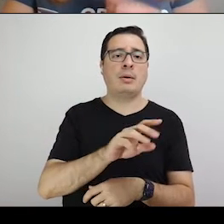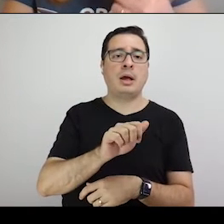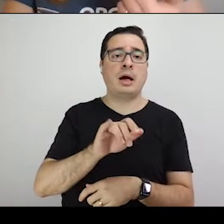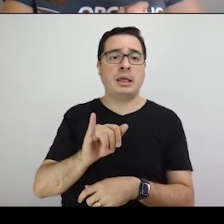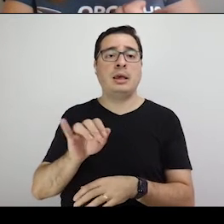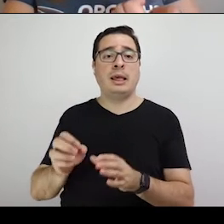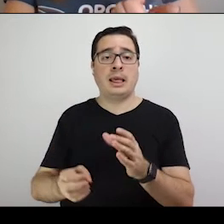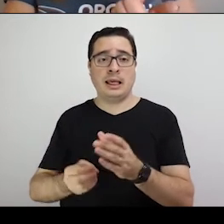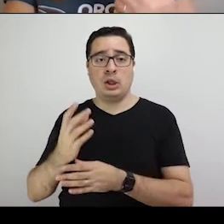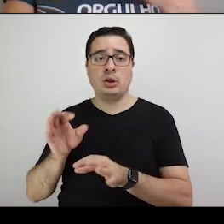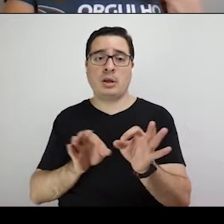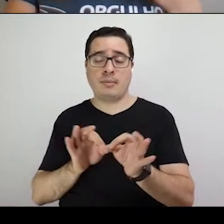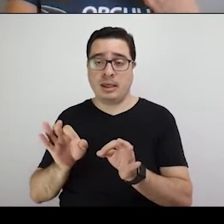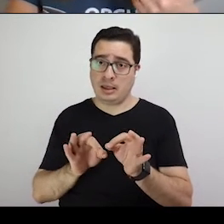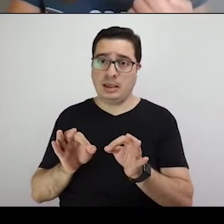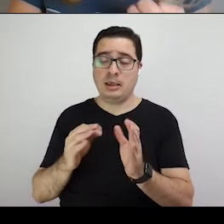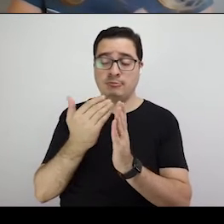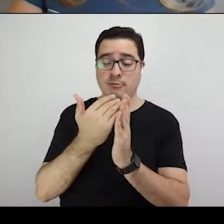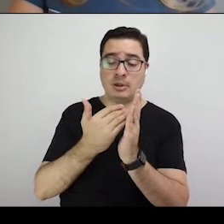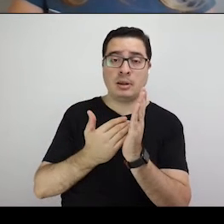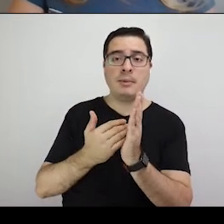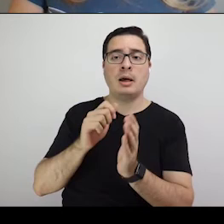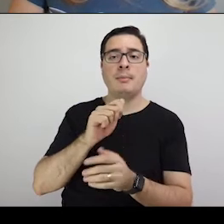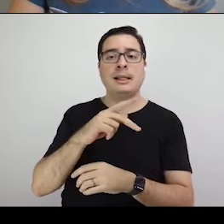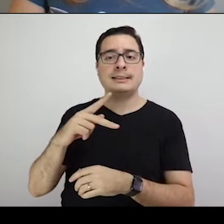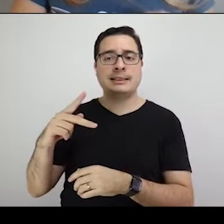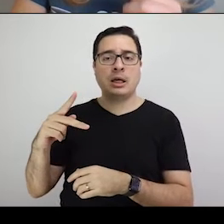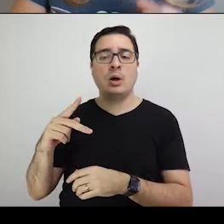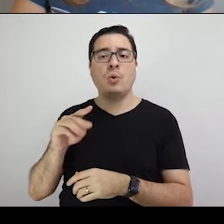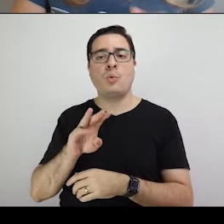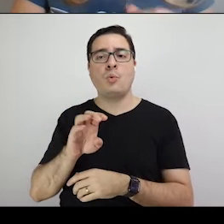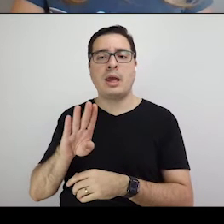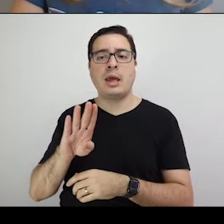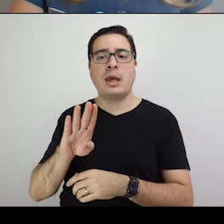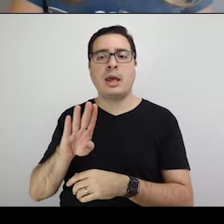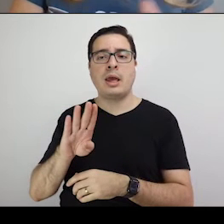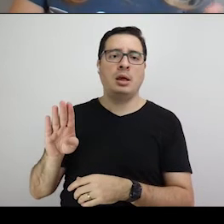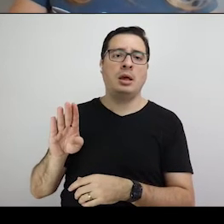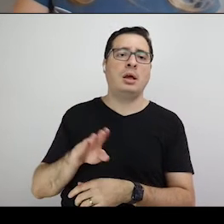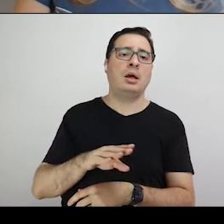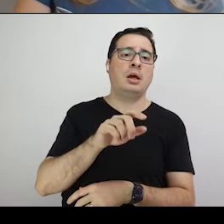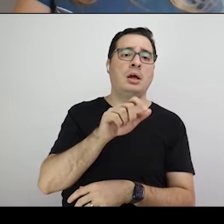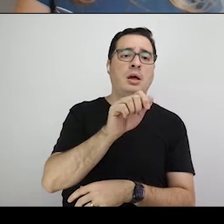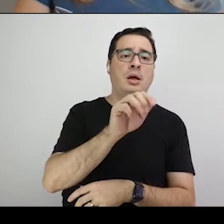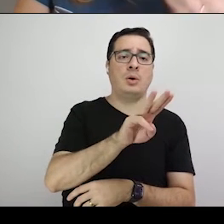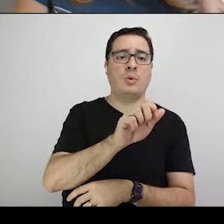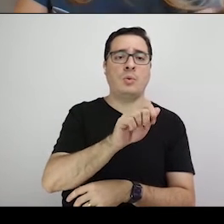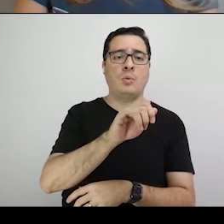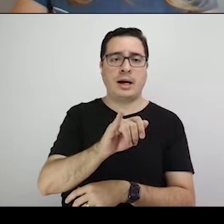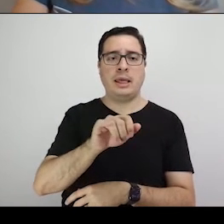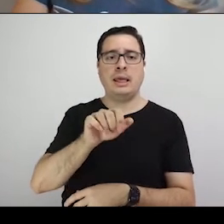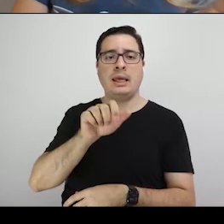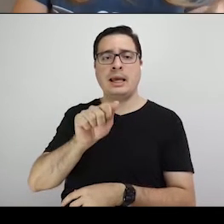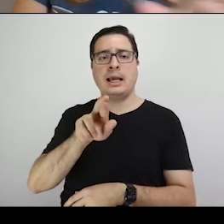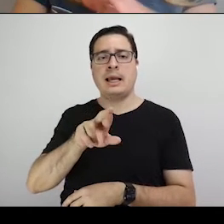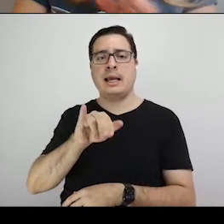desenvolveu especificações para aplicações web, chamado WAI-AREA, que busca